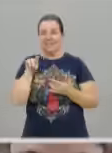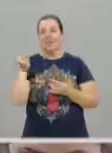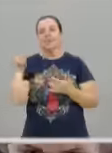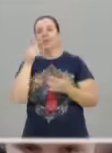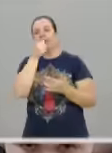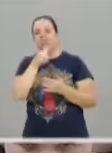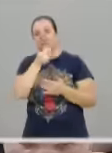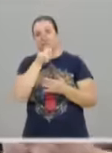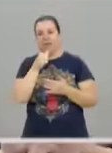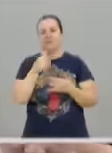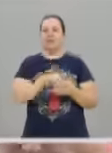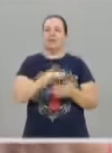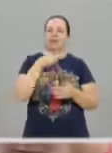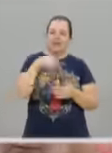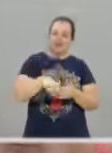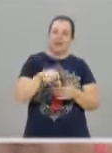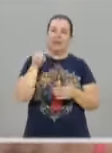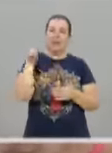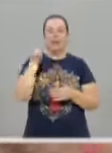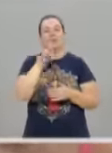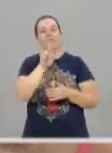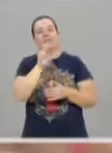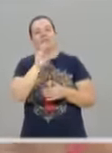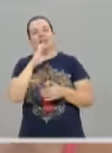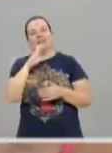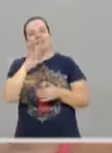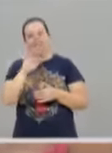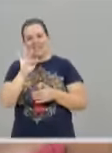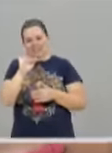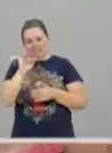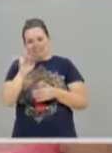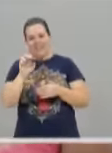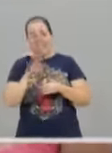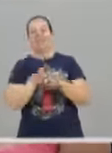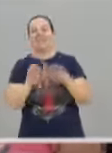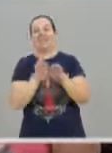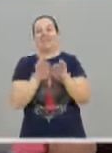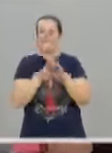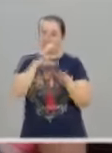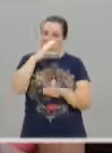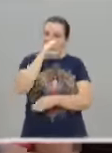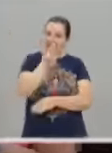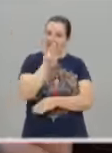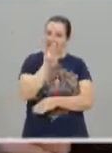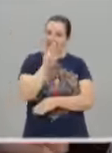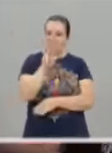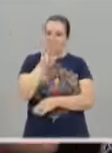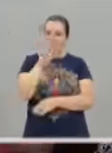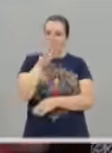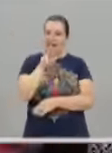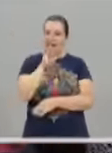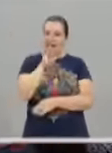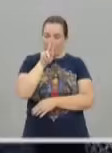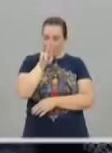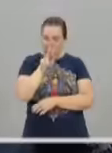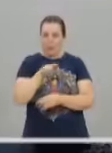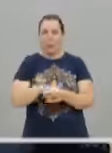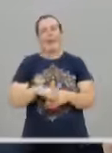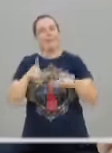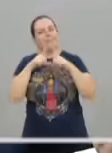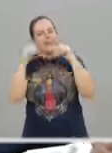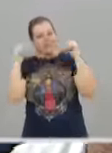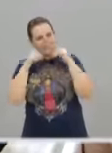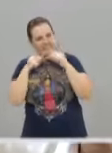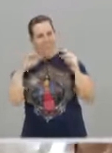Recife pessoas que estão aqui Cadê a salva de palmas de Caruaru de Brasília de